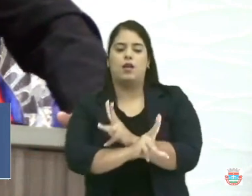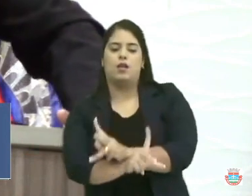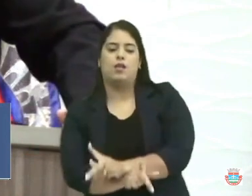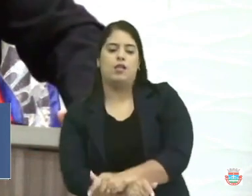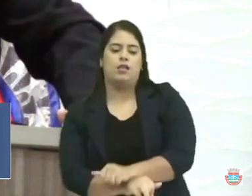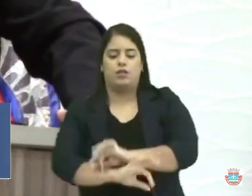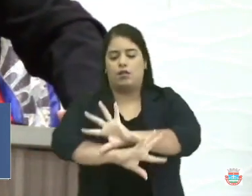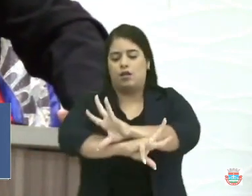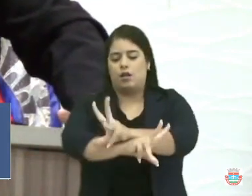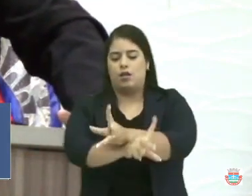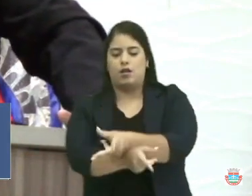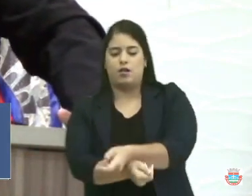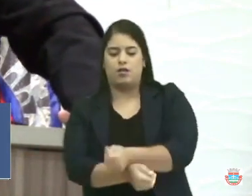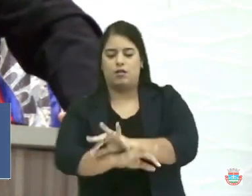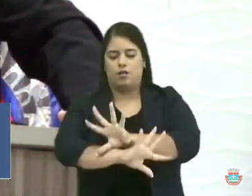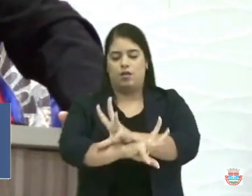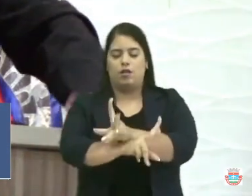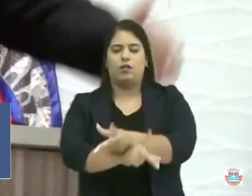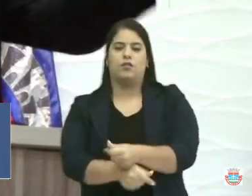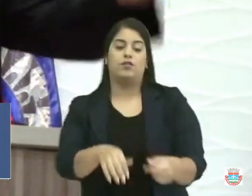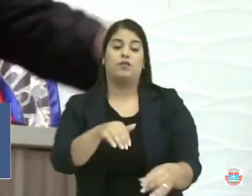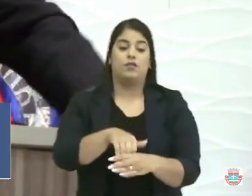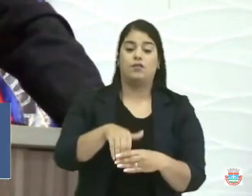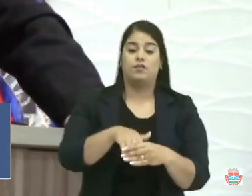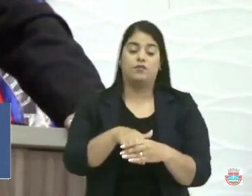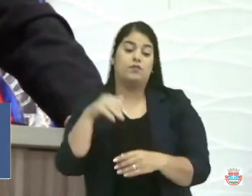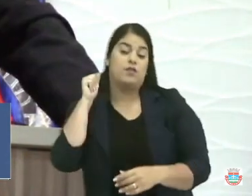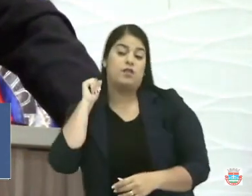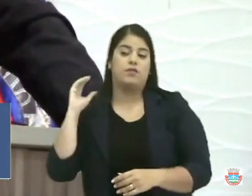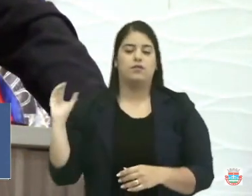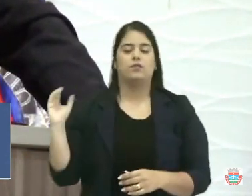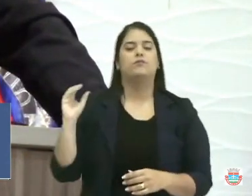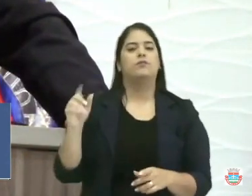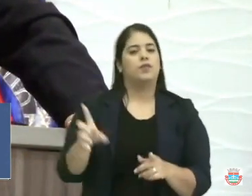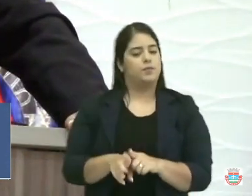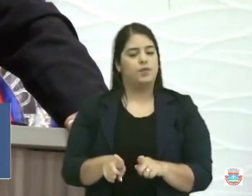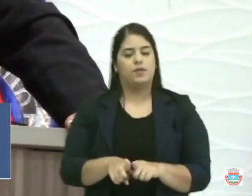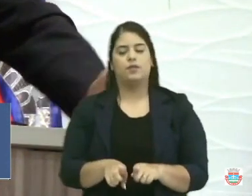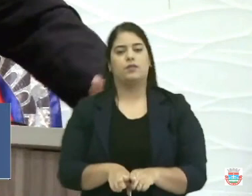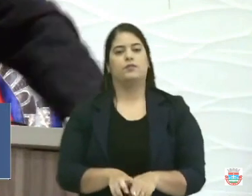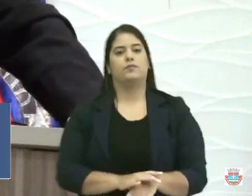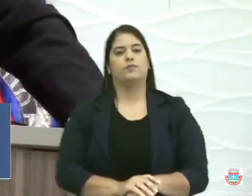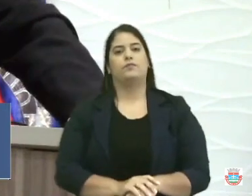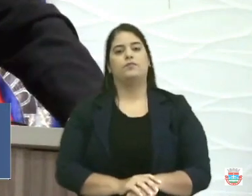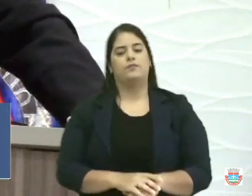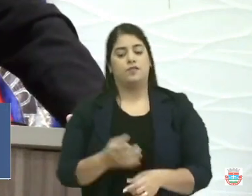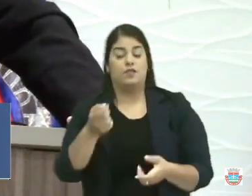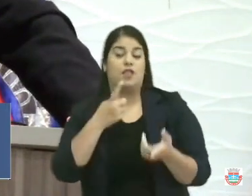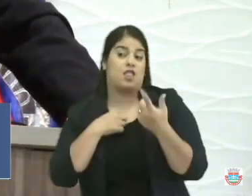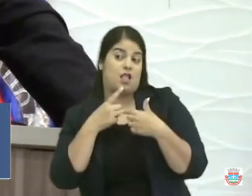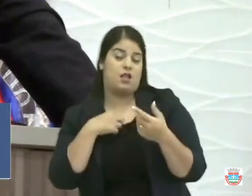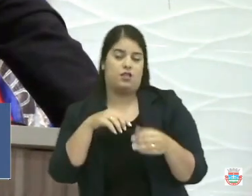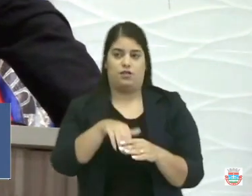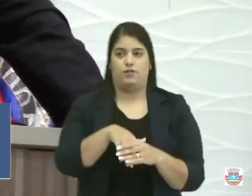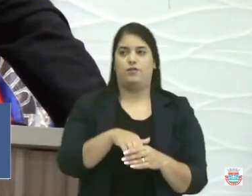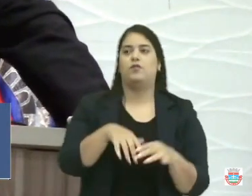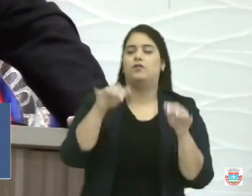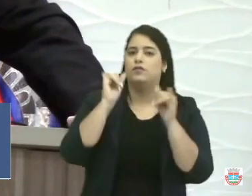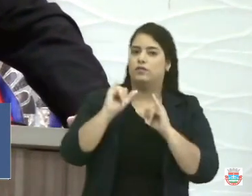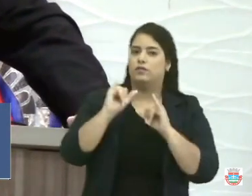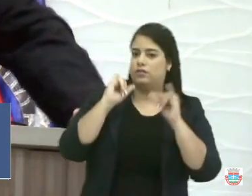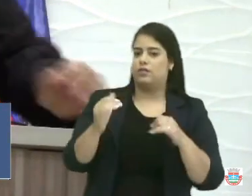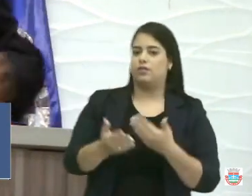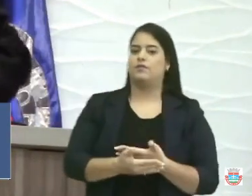Fala com o Vossa Senhora Vanildo, que ele fala com o Zé de Almeida, ele levanta sua casa. Mas ele não pode. Ele não quer o voto? Agora eu vou dizer a você se ele